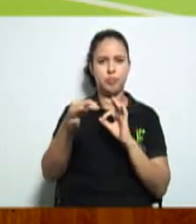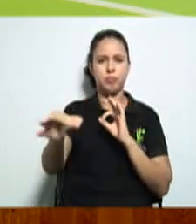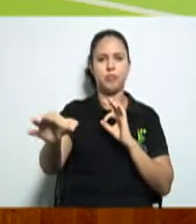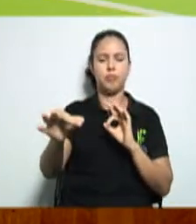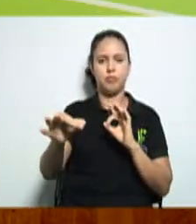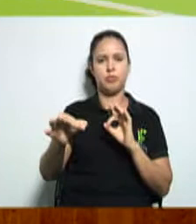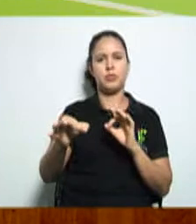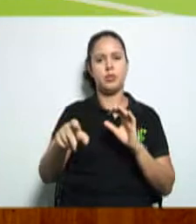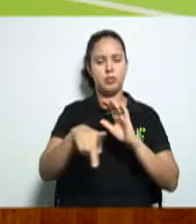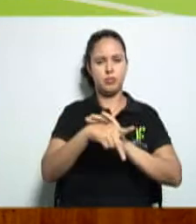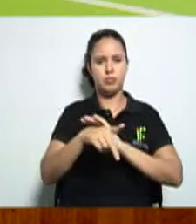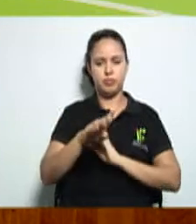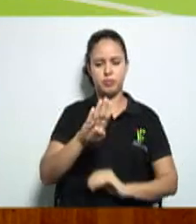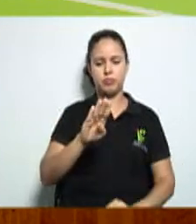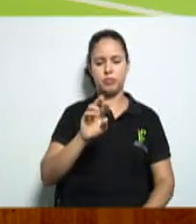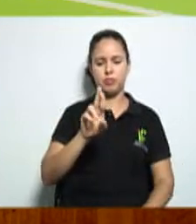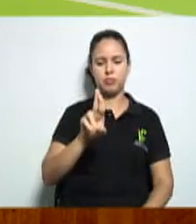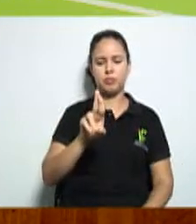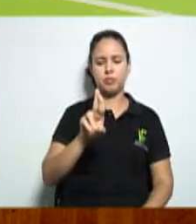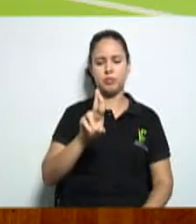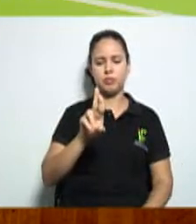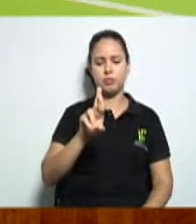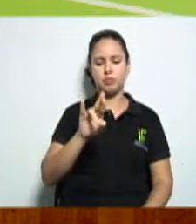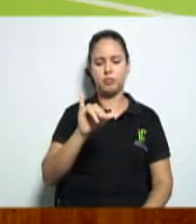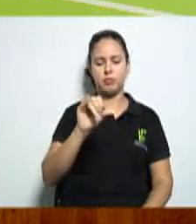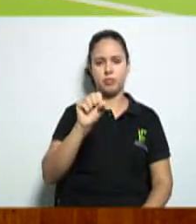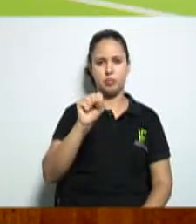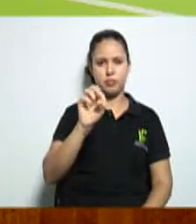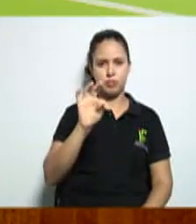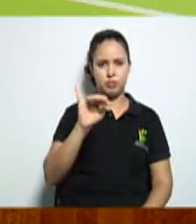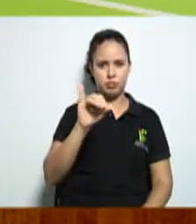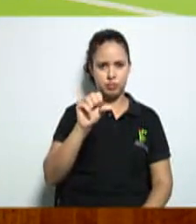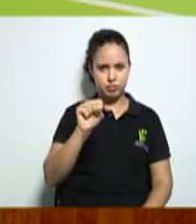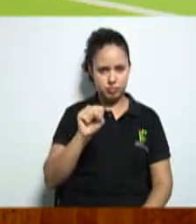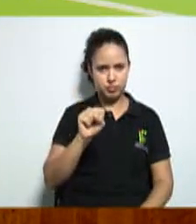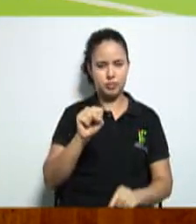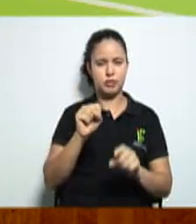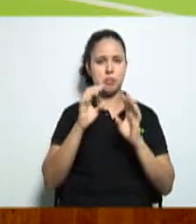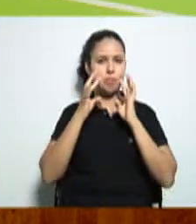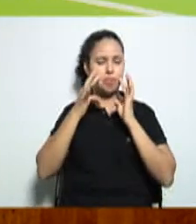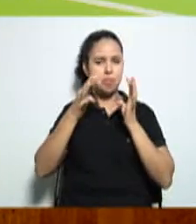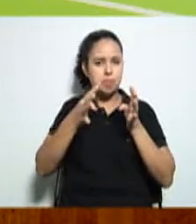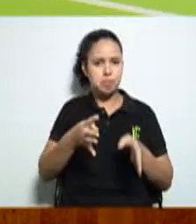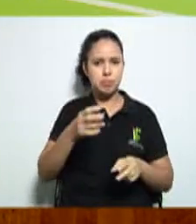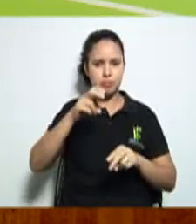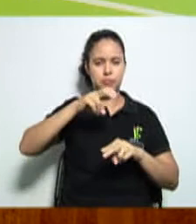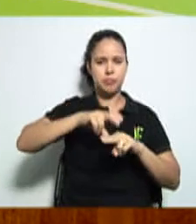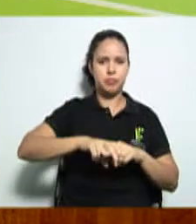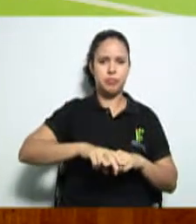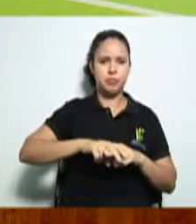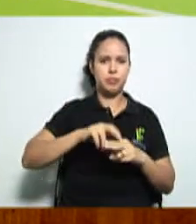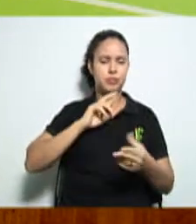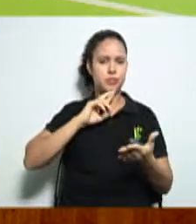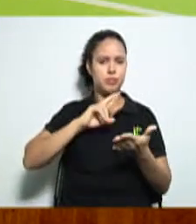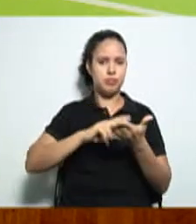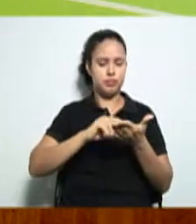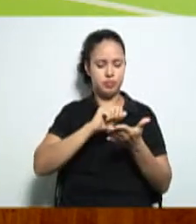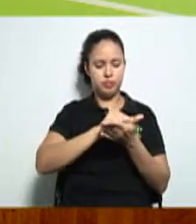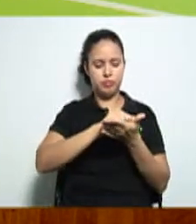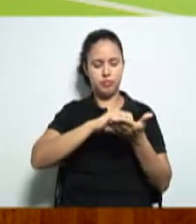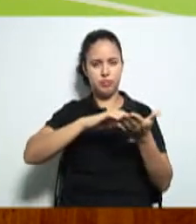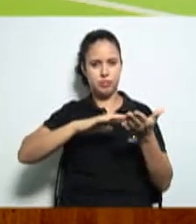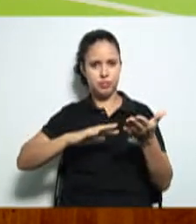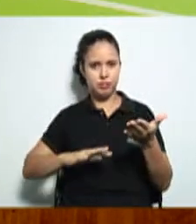de Buritis, os alunos da escola Tupã, concentradíssimos, fazendo as atividades na sala de aula, e a Jaine, da